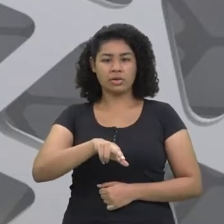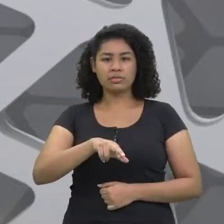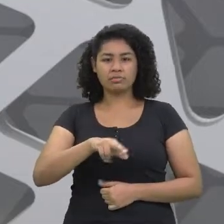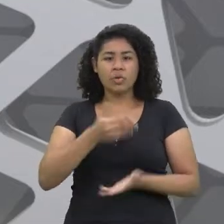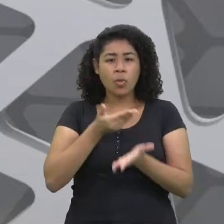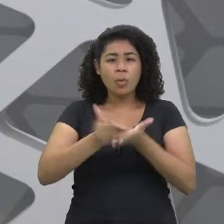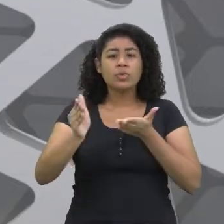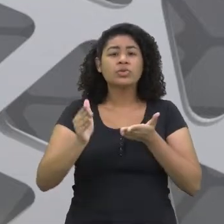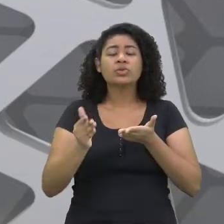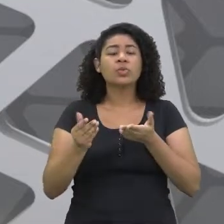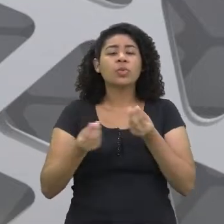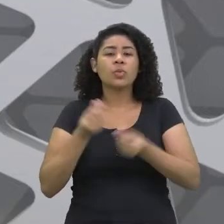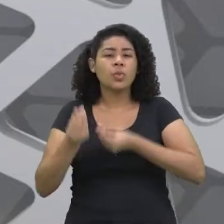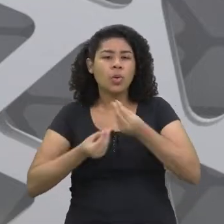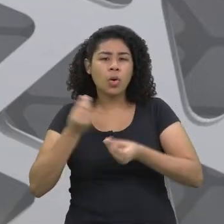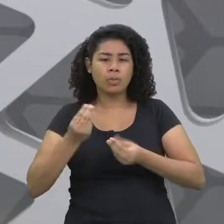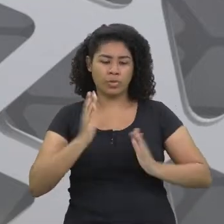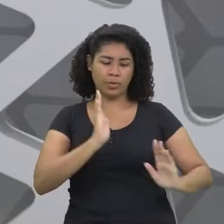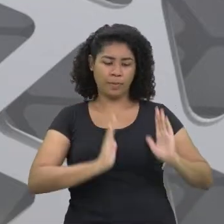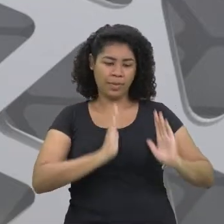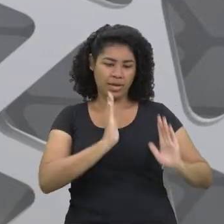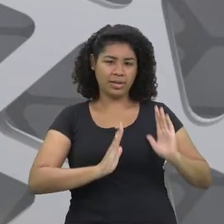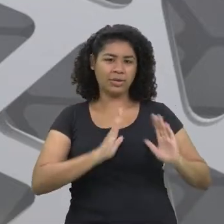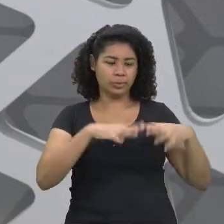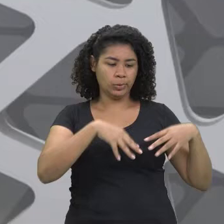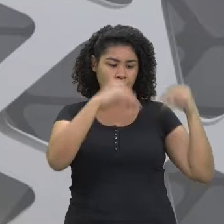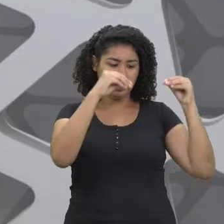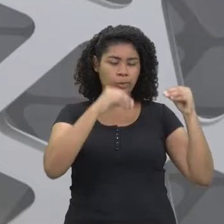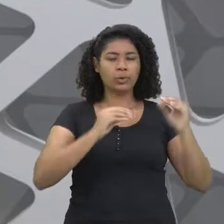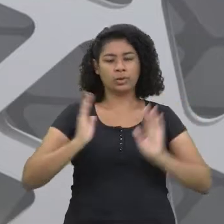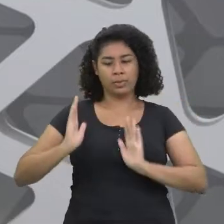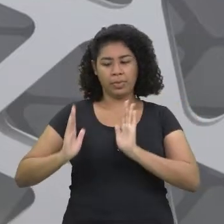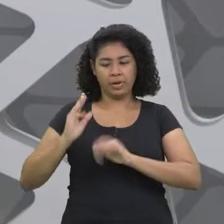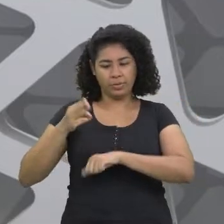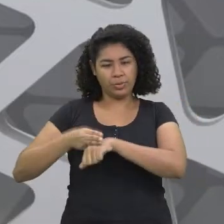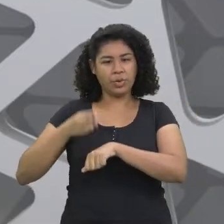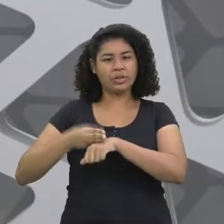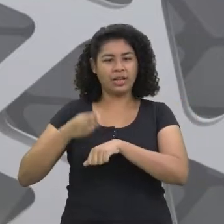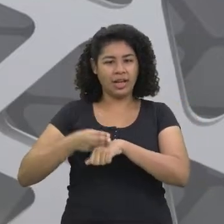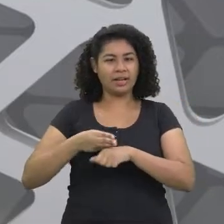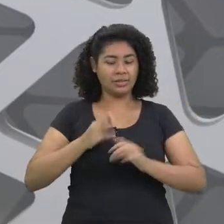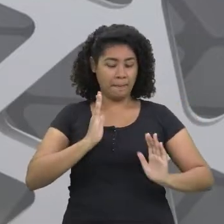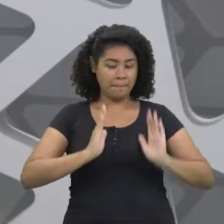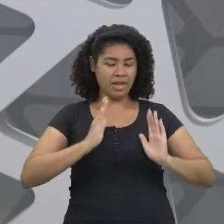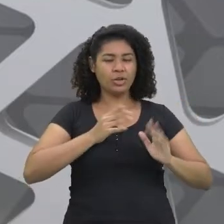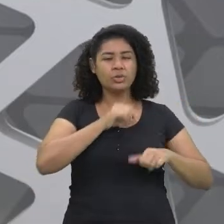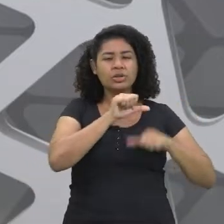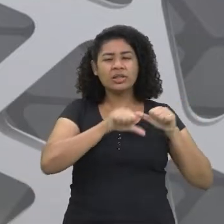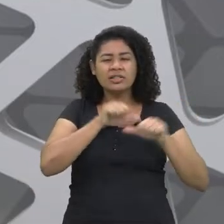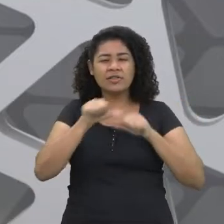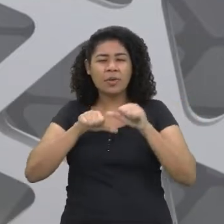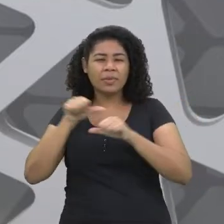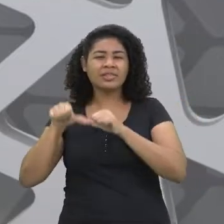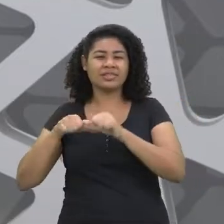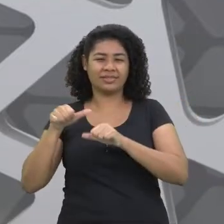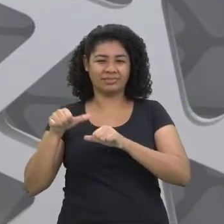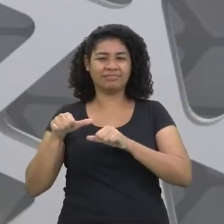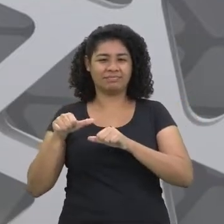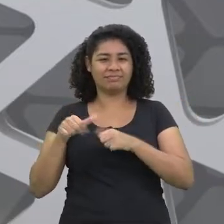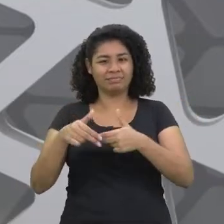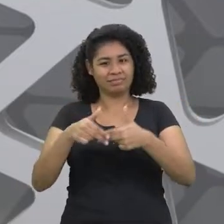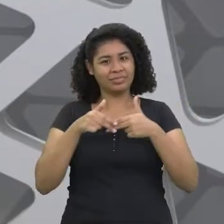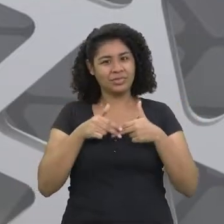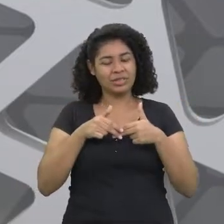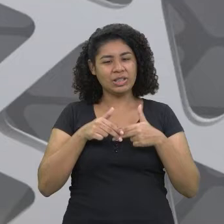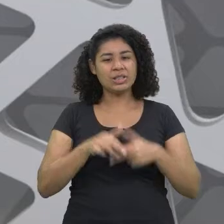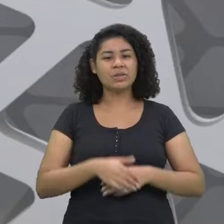no limiar entre a Idade Média e a Idade Moderna, naquele processo de transição que nós vamos ter de uma era para